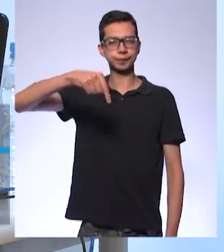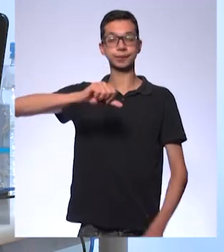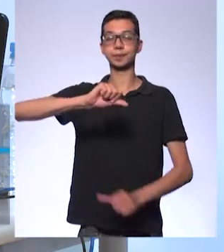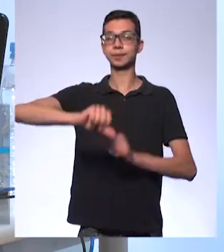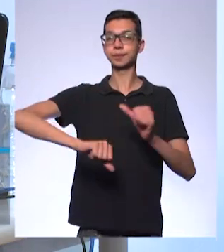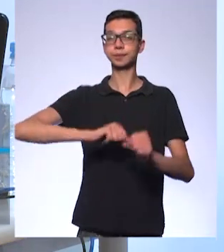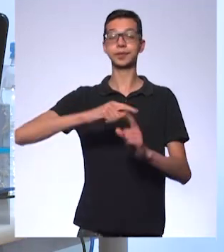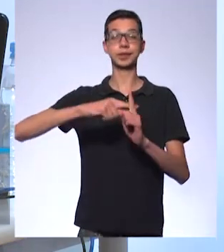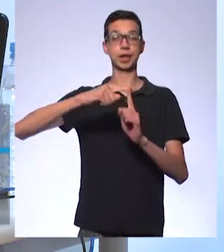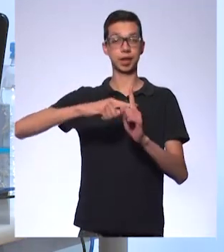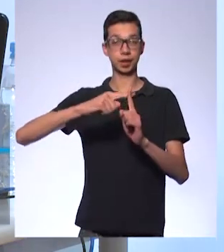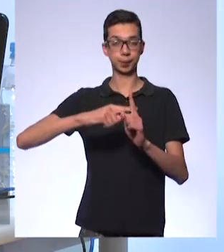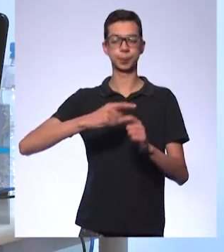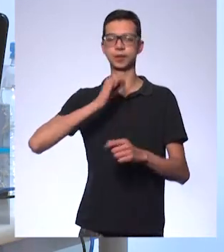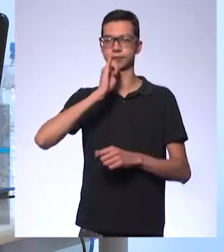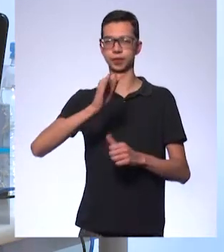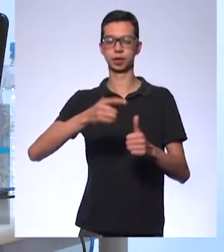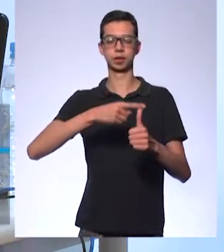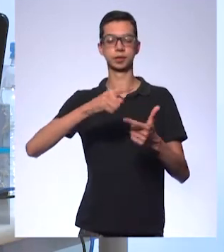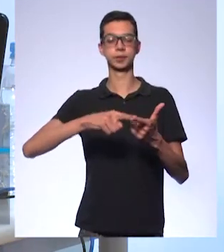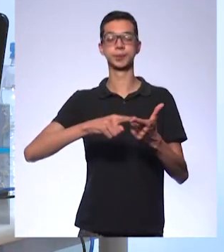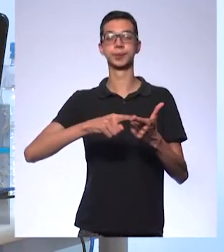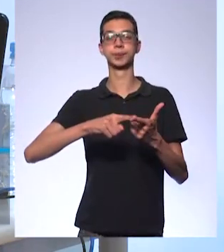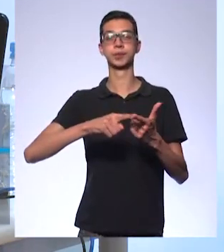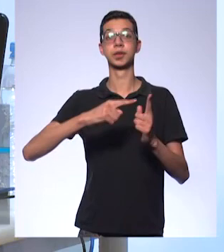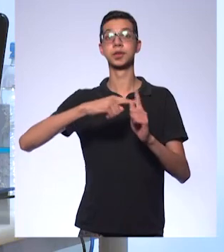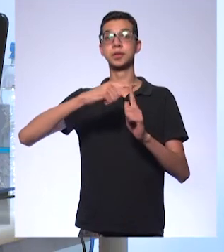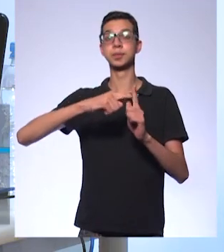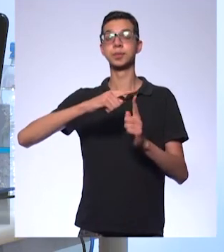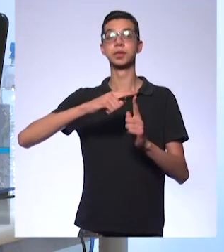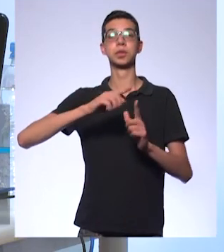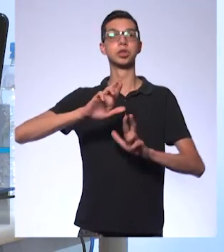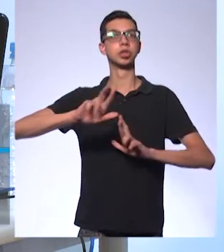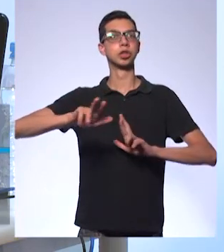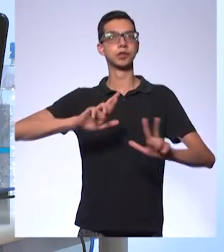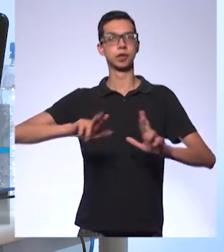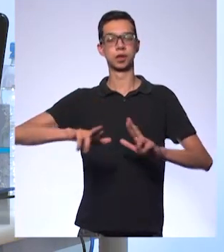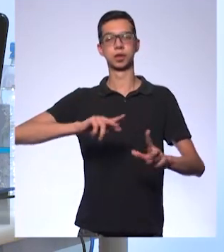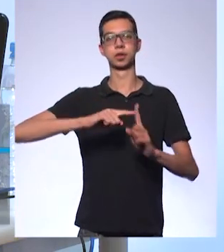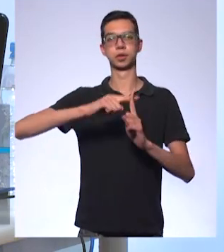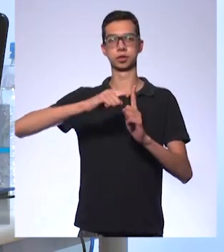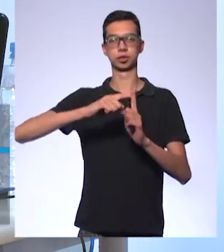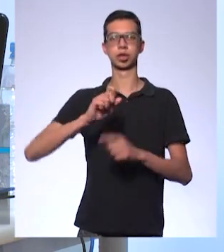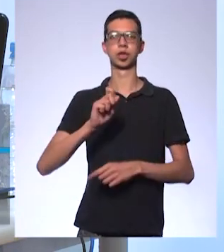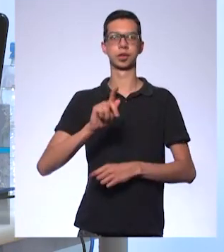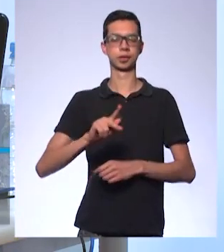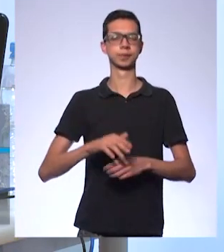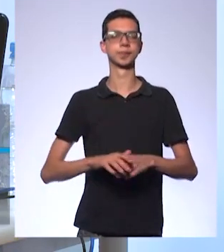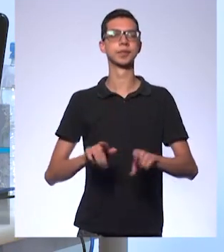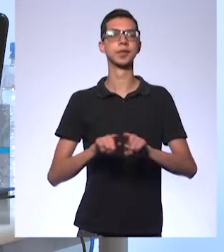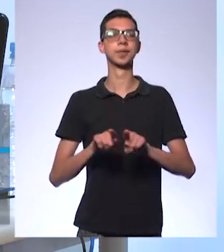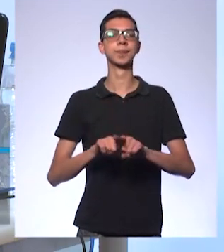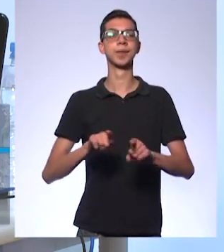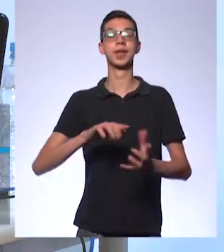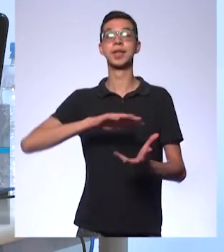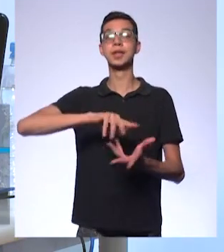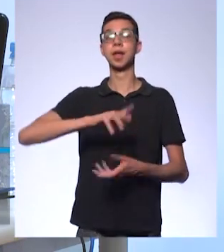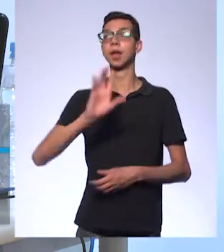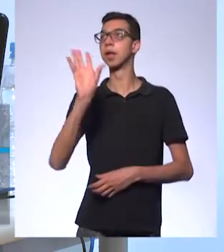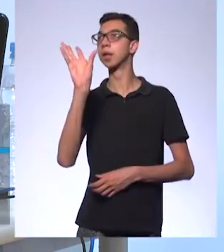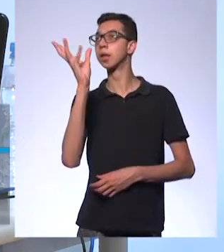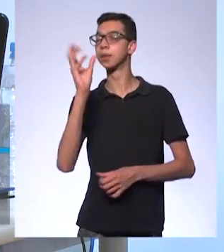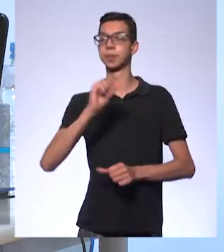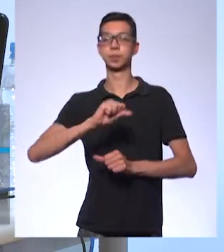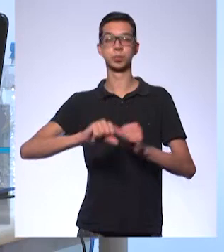de temperatura, variação de temperatura, alterações do clima da Terra de forma